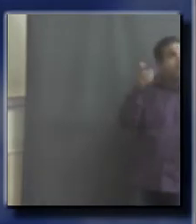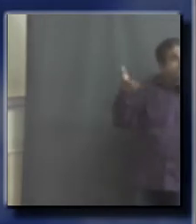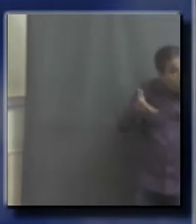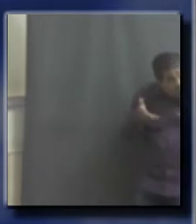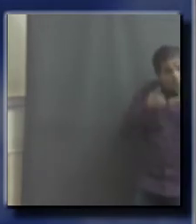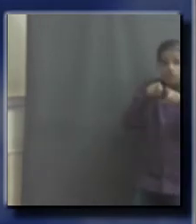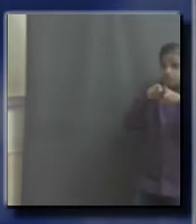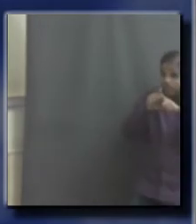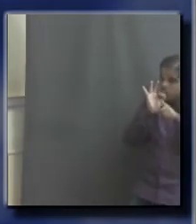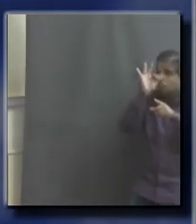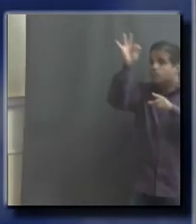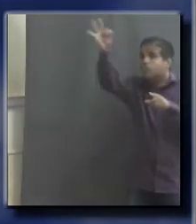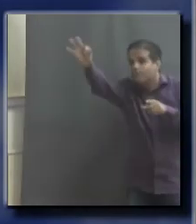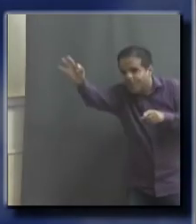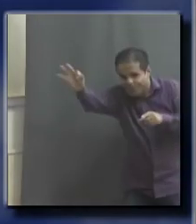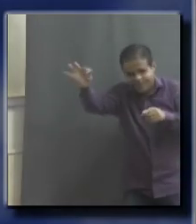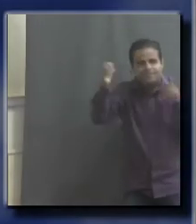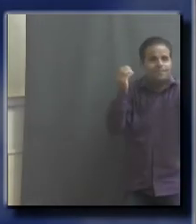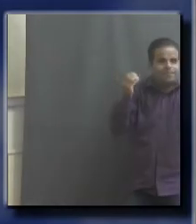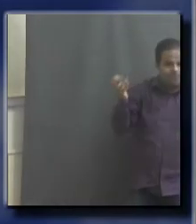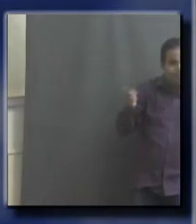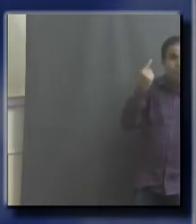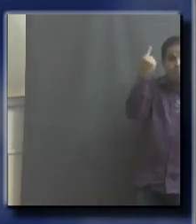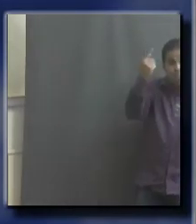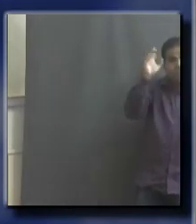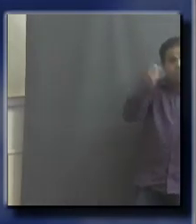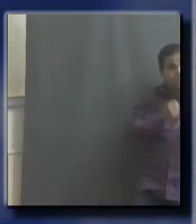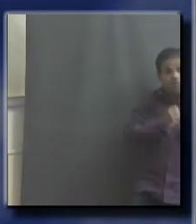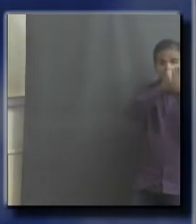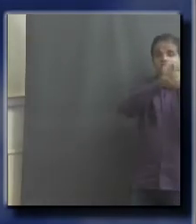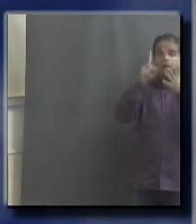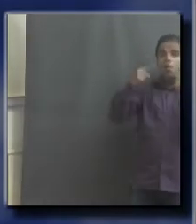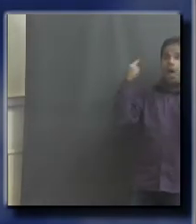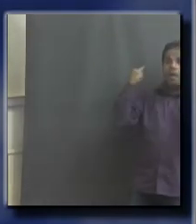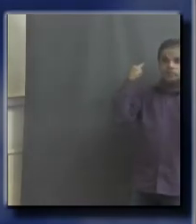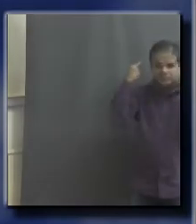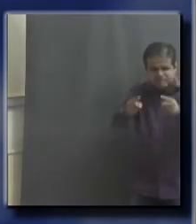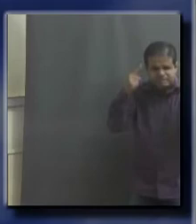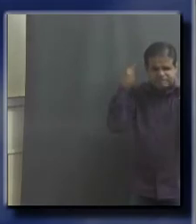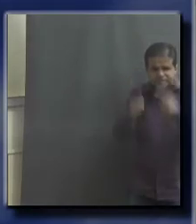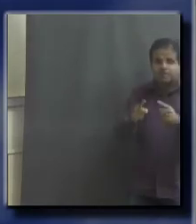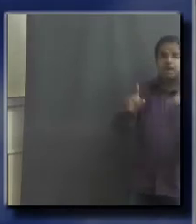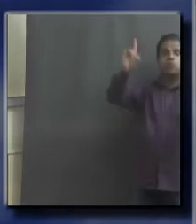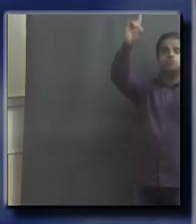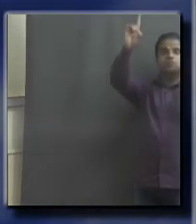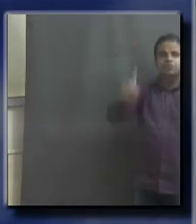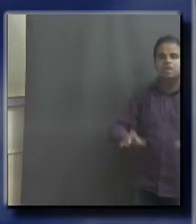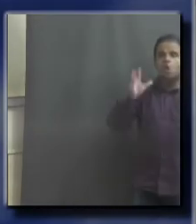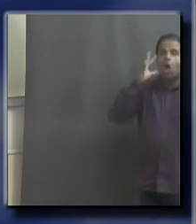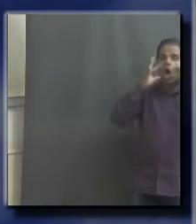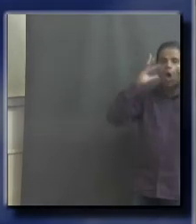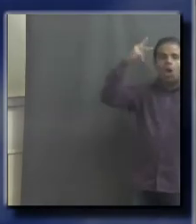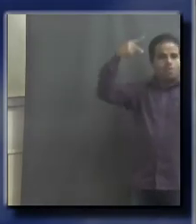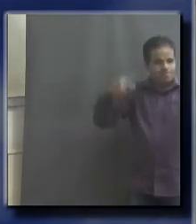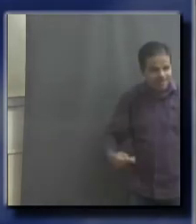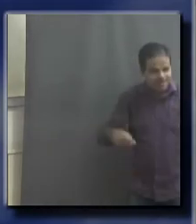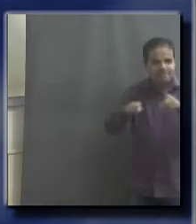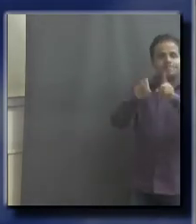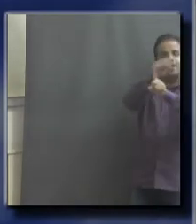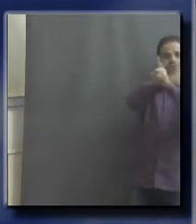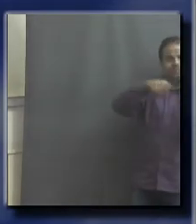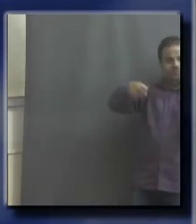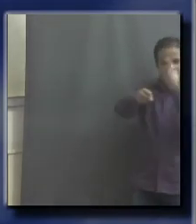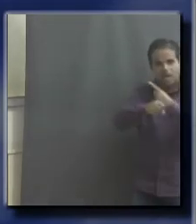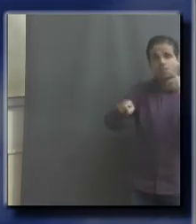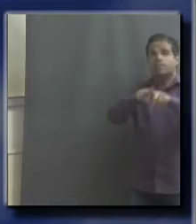futuro. Um deles já foi levantado aqui, que é o ataque aos direitos humanos, aos direitos sociais e aos